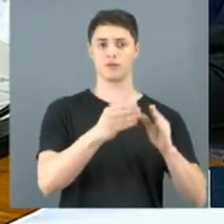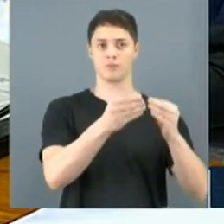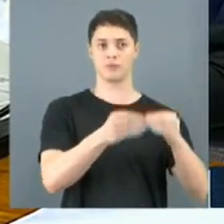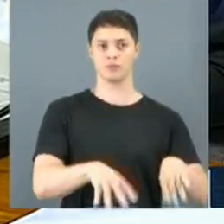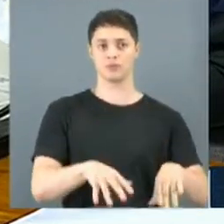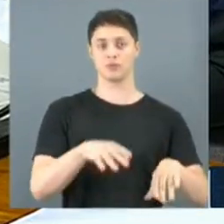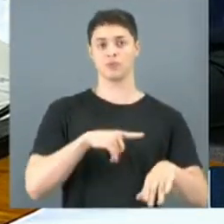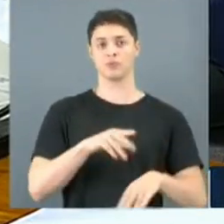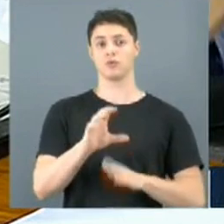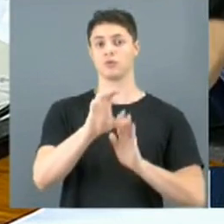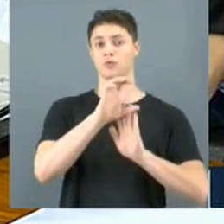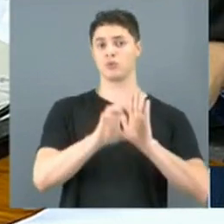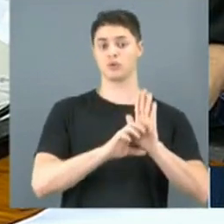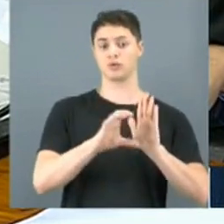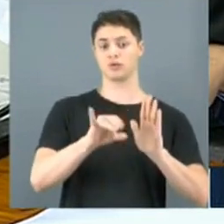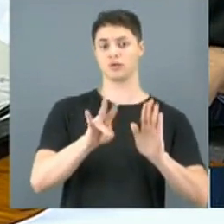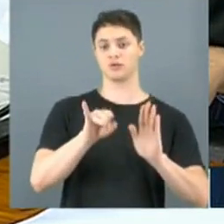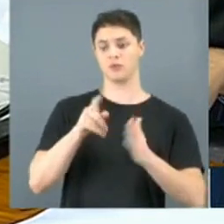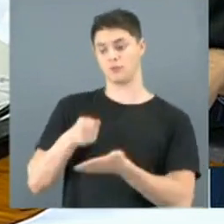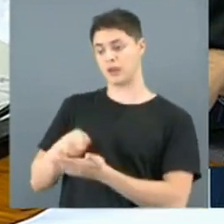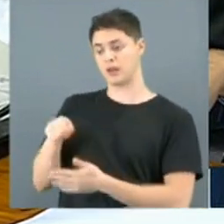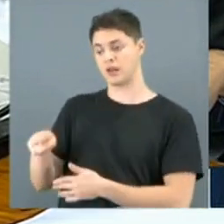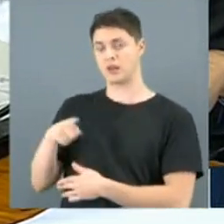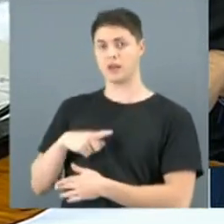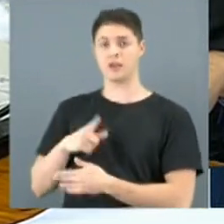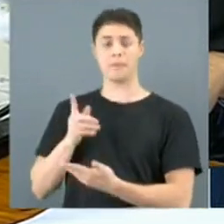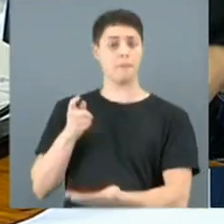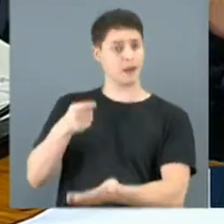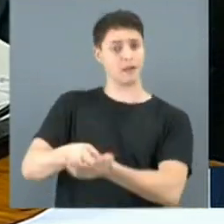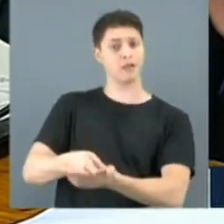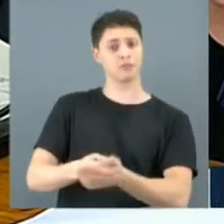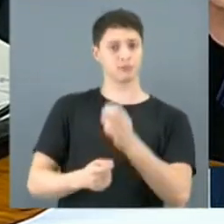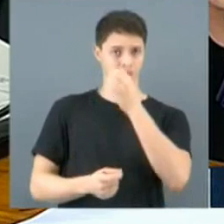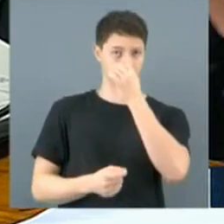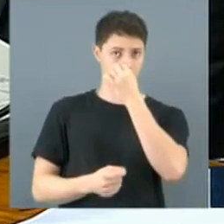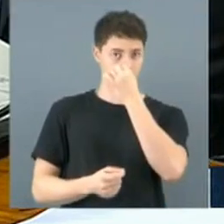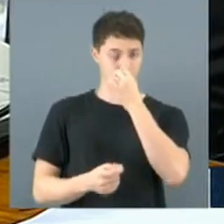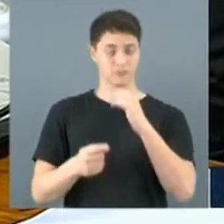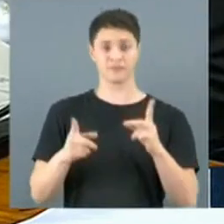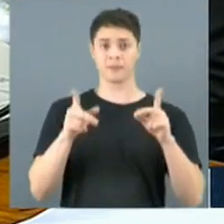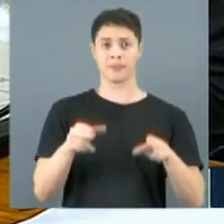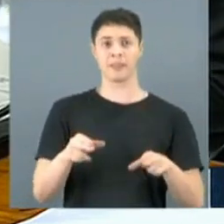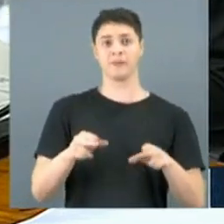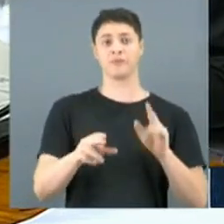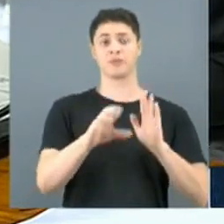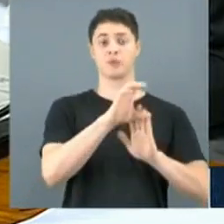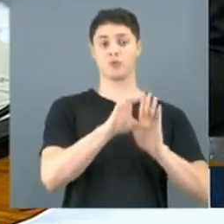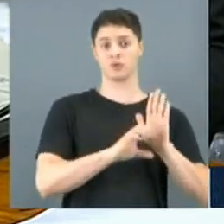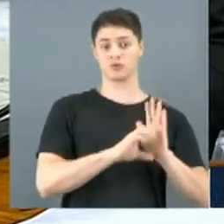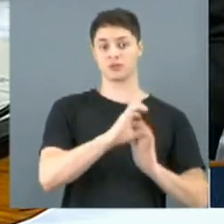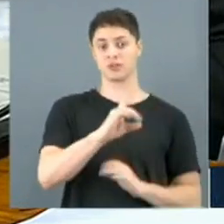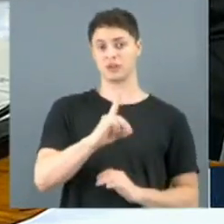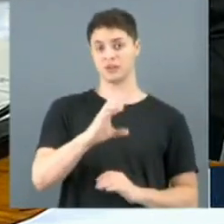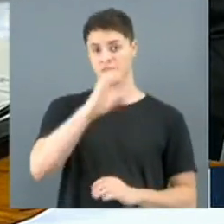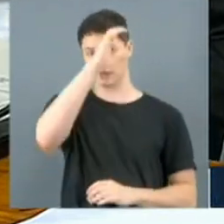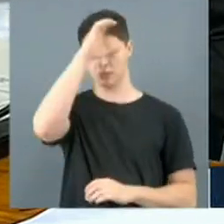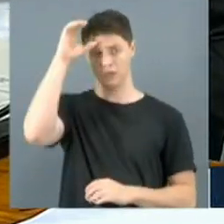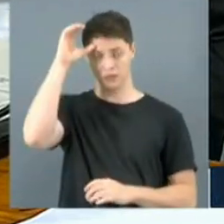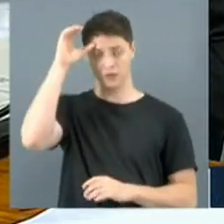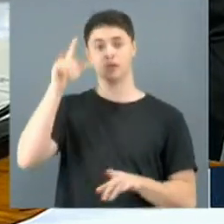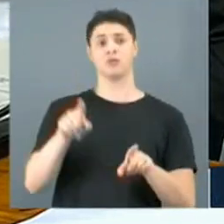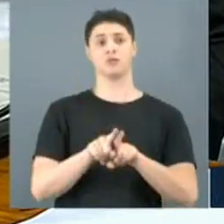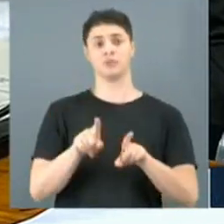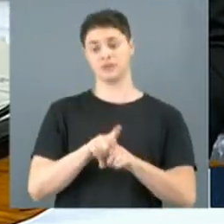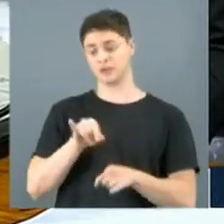Código Civil obriga essa empresa a reparar os danos que forem causados. Da mesma forma, o Código de Defesa do Consumidor, se essa empresa for